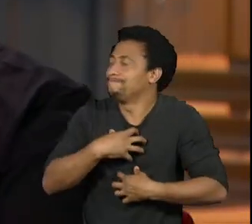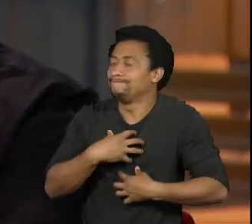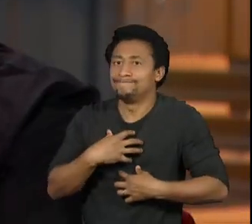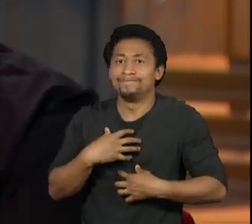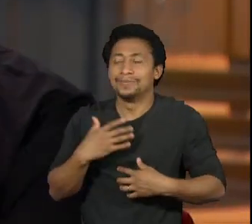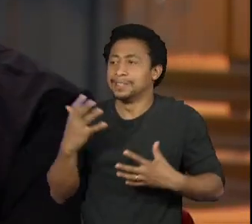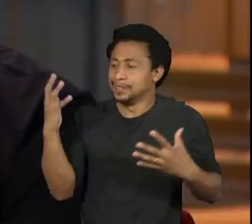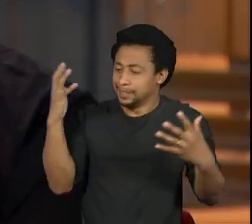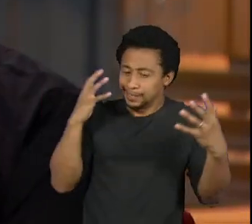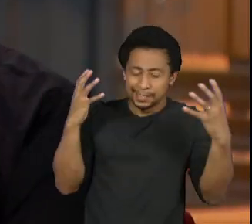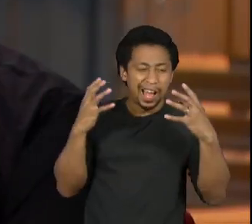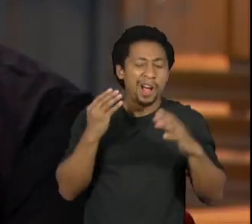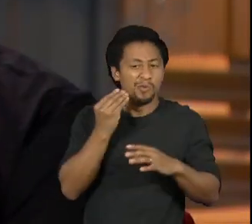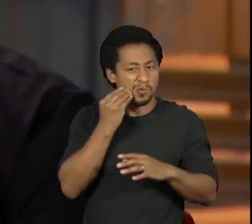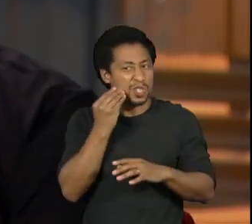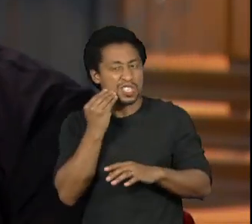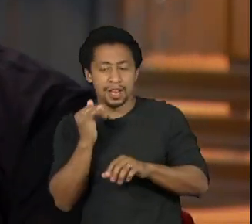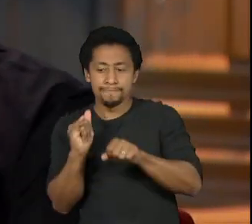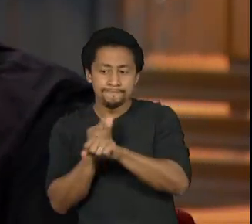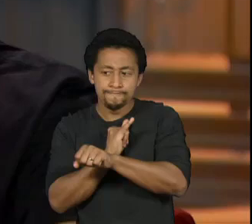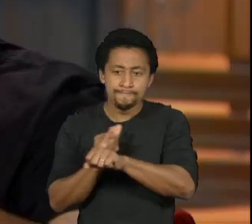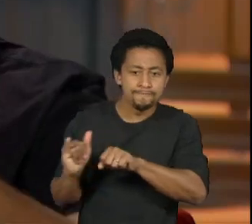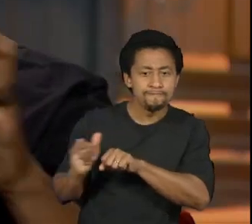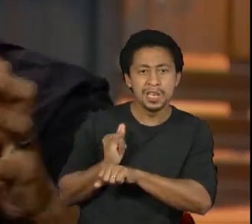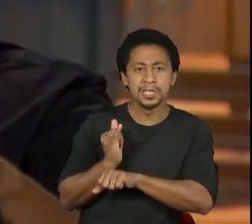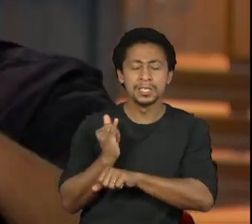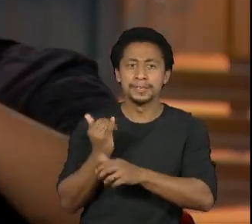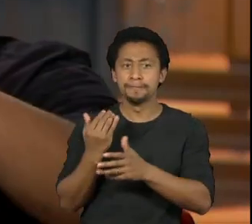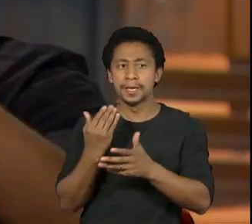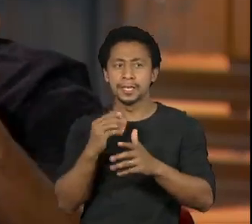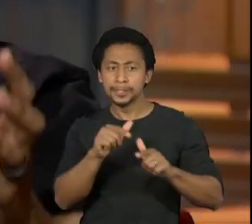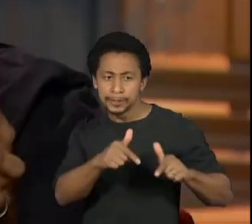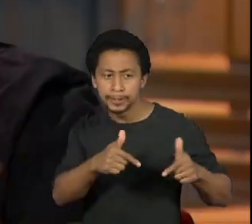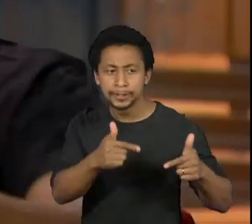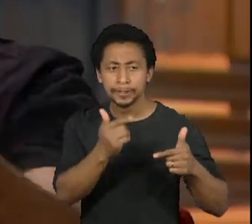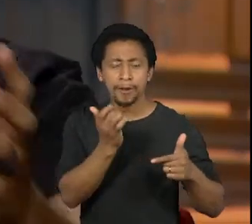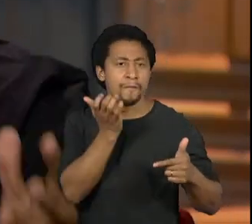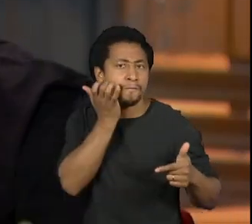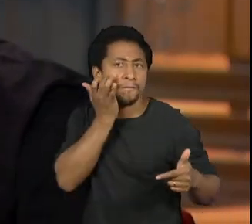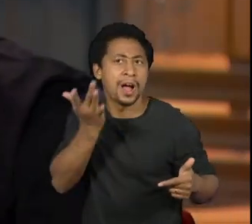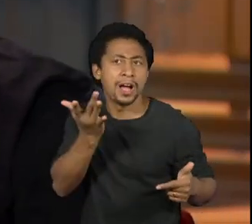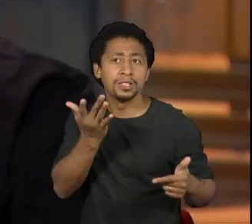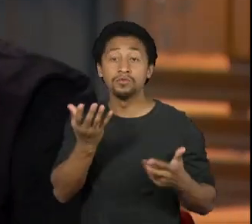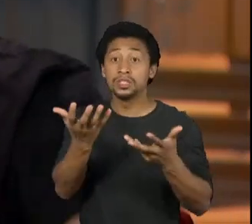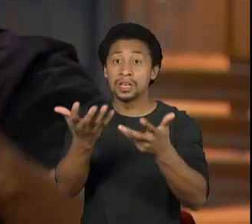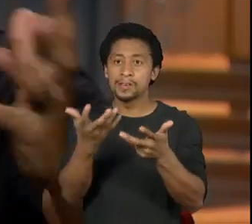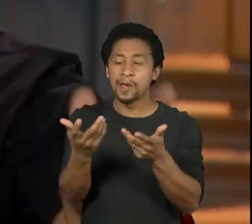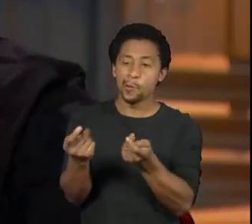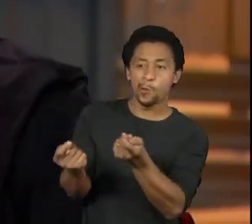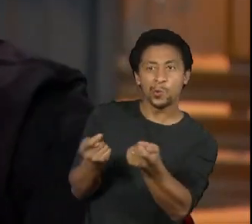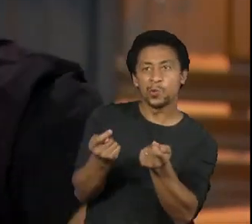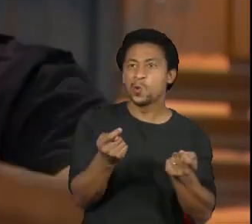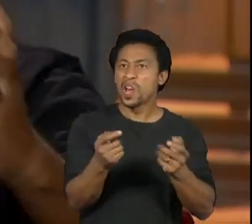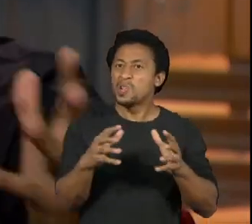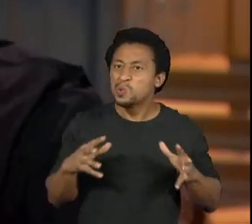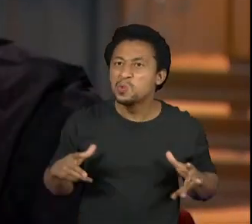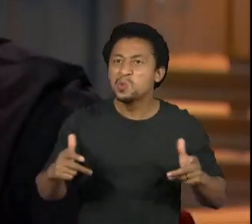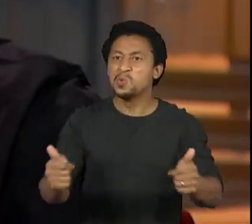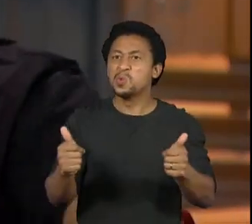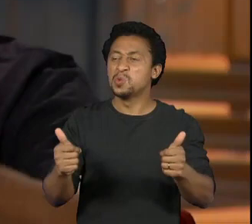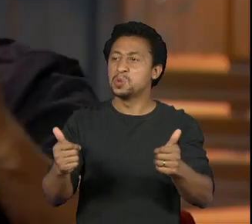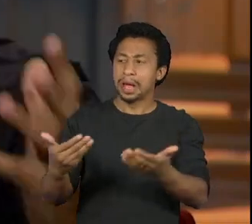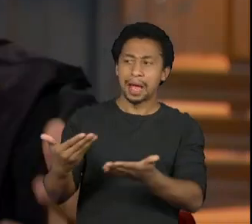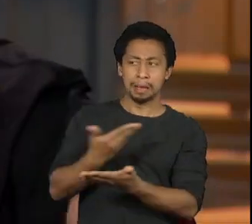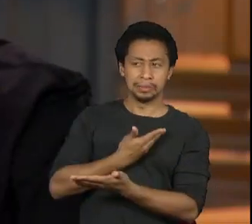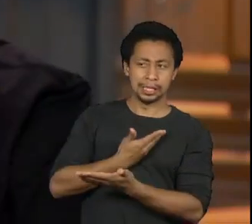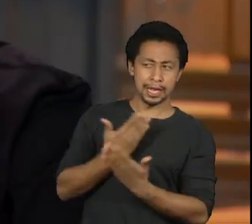você vai para respostas fáceis e aí você quer controlar todas as variáveis todos os corpos todos os